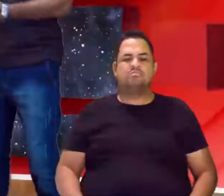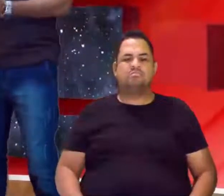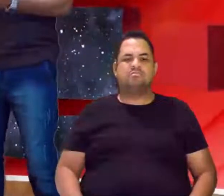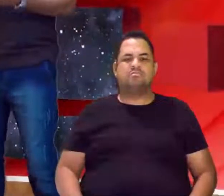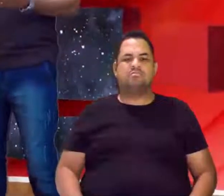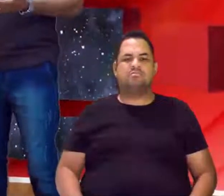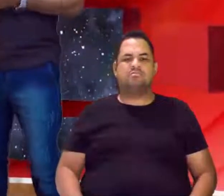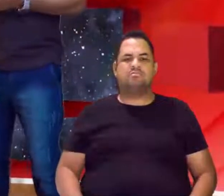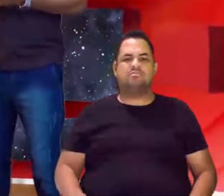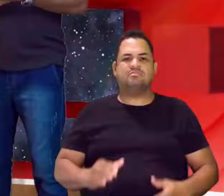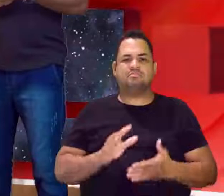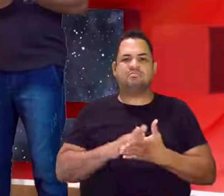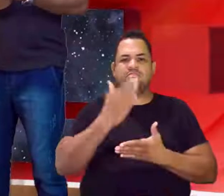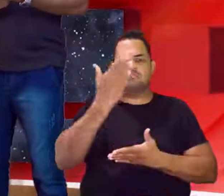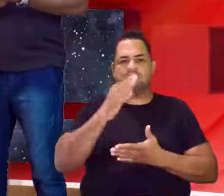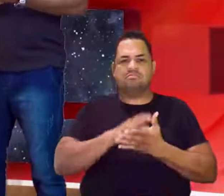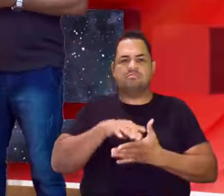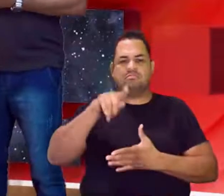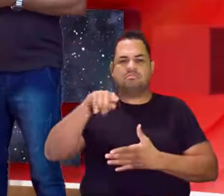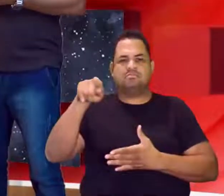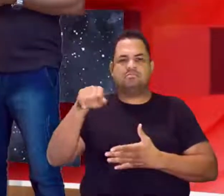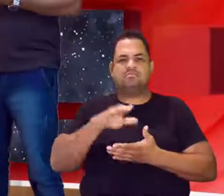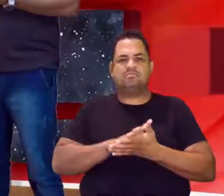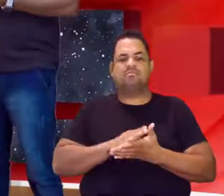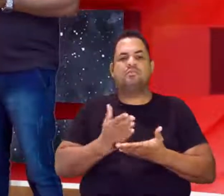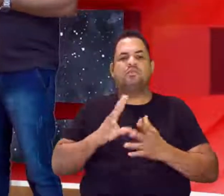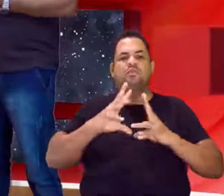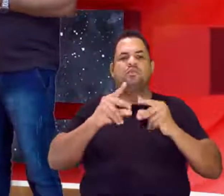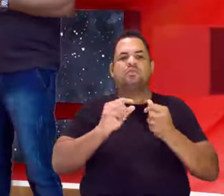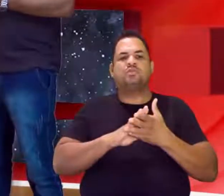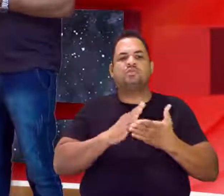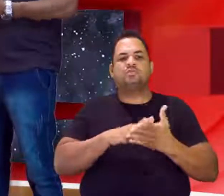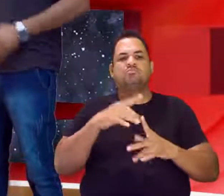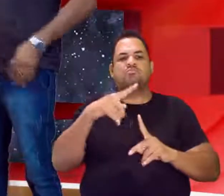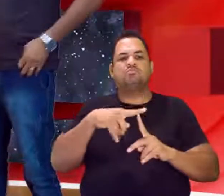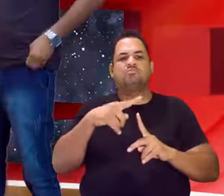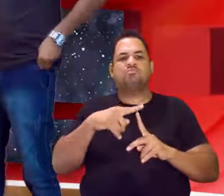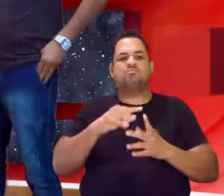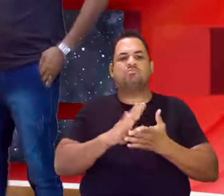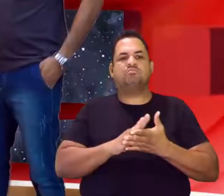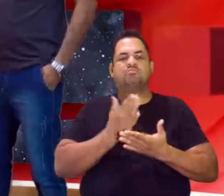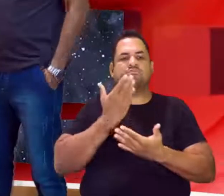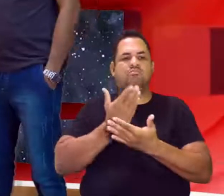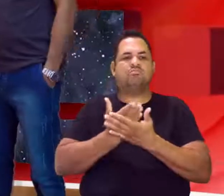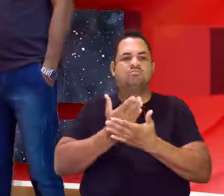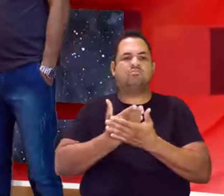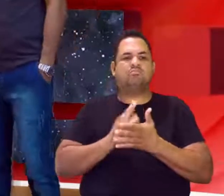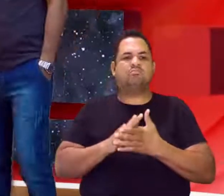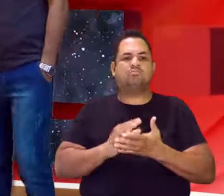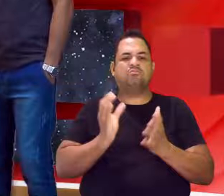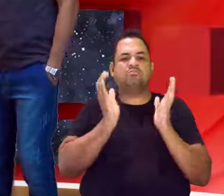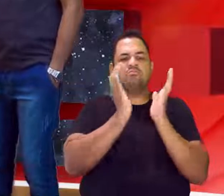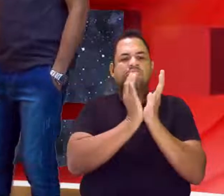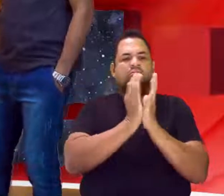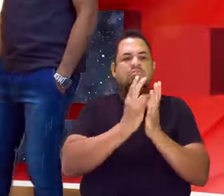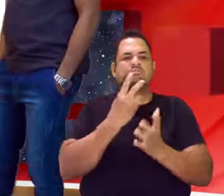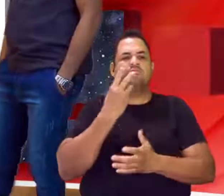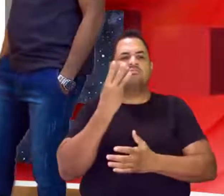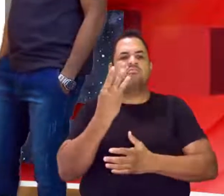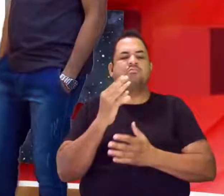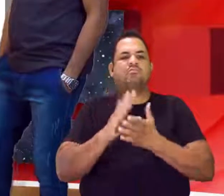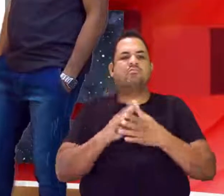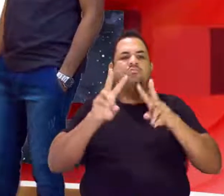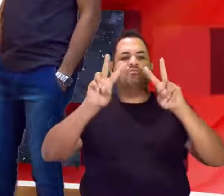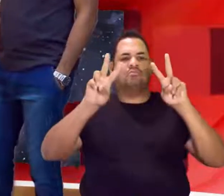né? Então, gráfico de setores, gráfico de linhas, todos esses tipos de gráfico aqui, a gente vai estudar ainda na unidade 3, quando a gente falar